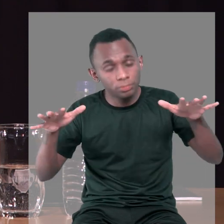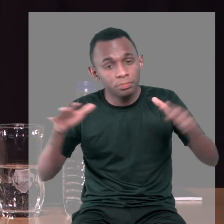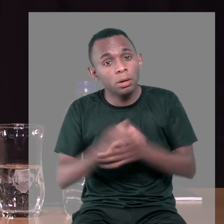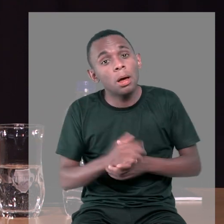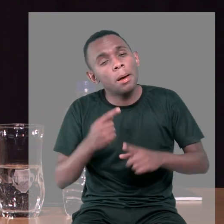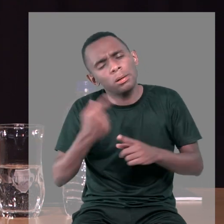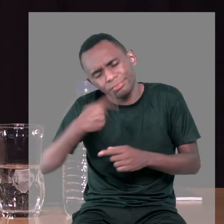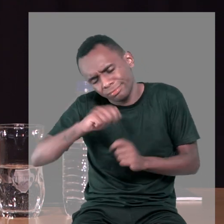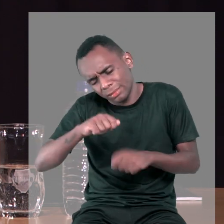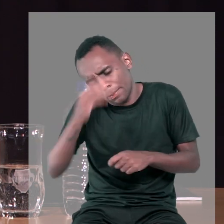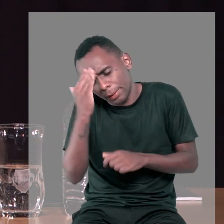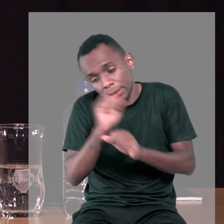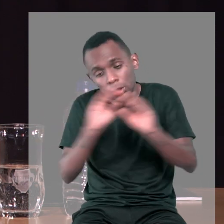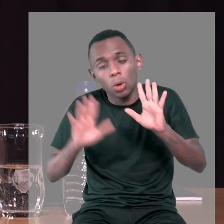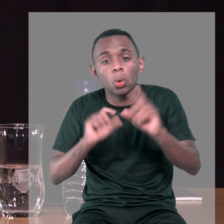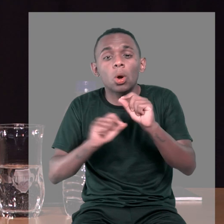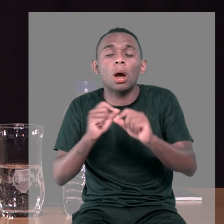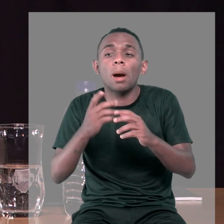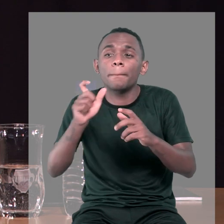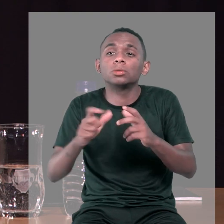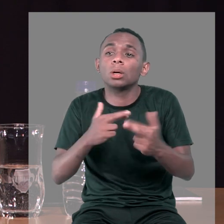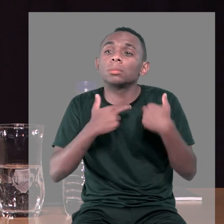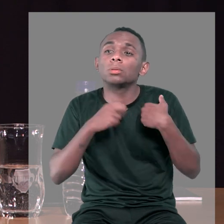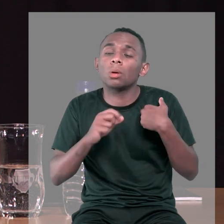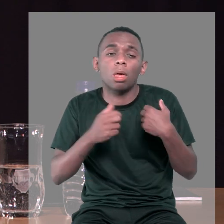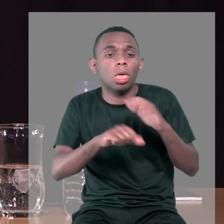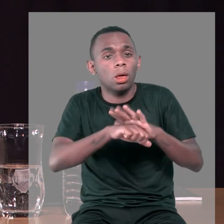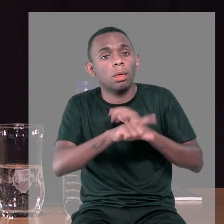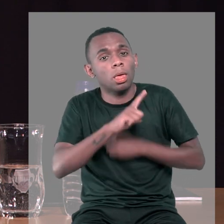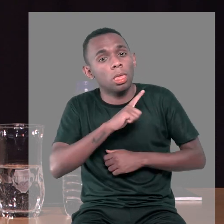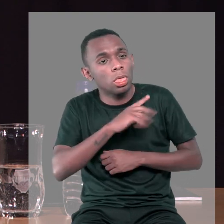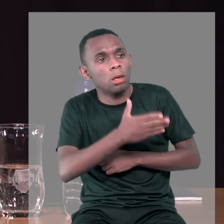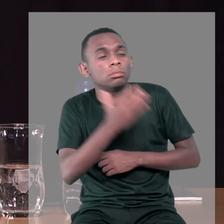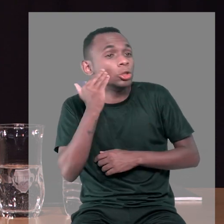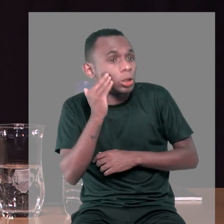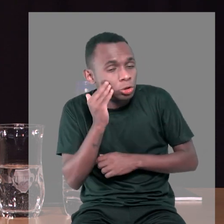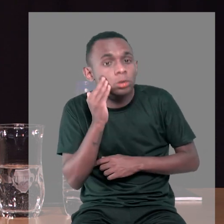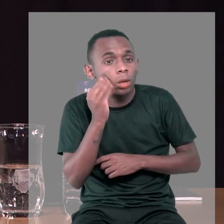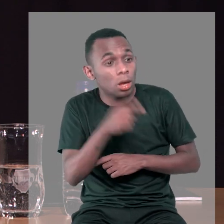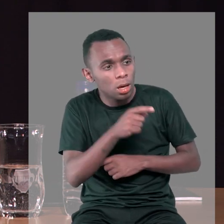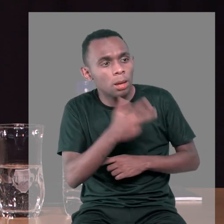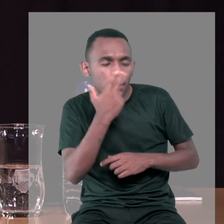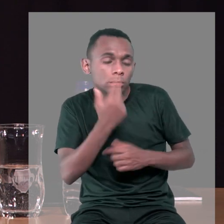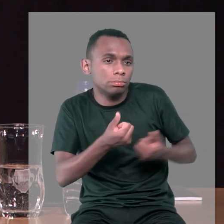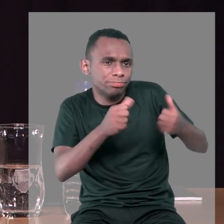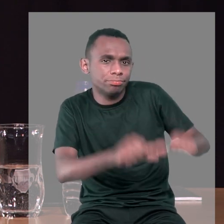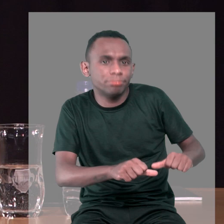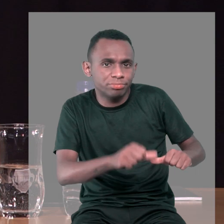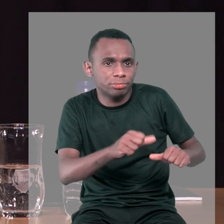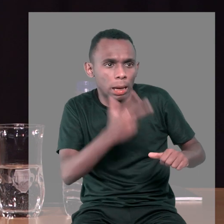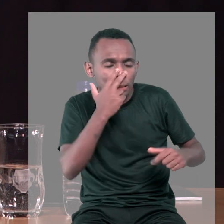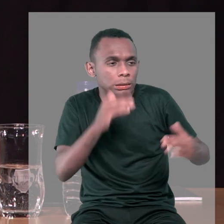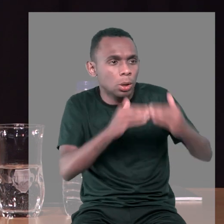e que, portanto, seria possível encontrar não exatamente toda a explicação, mas indícios para compreender por